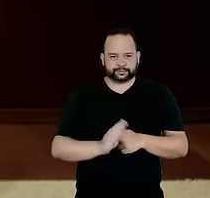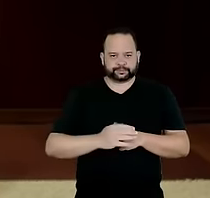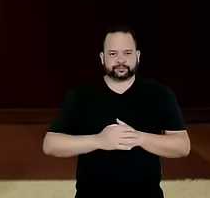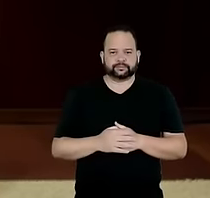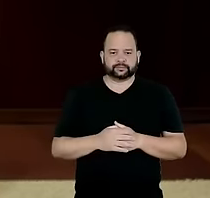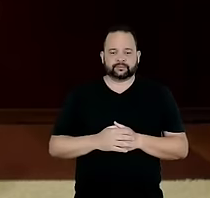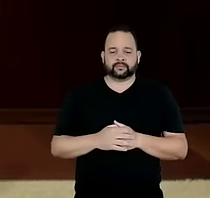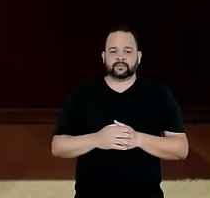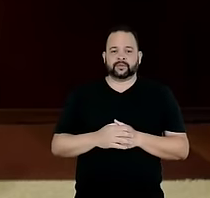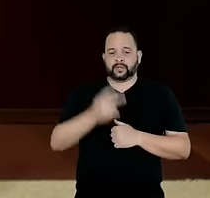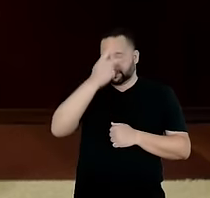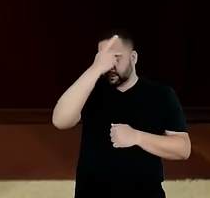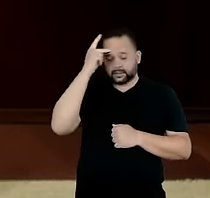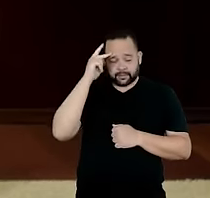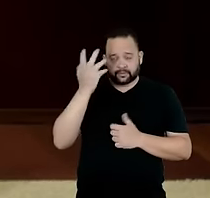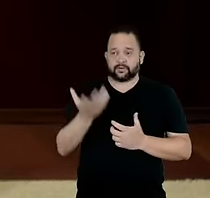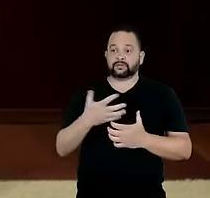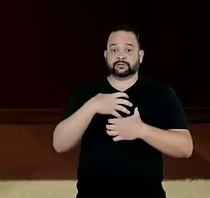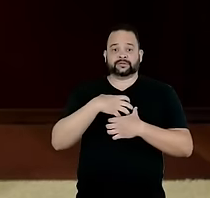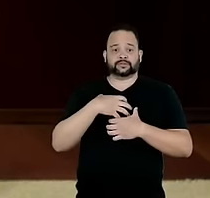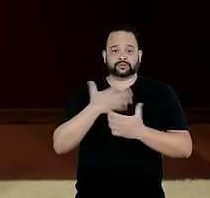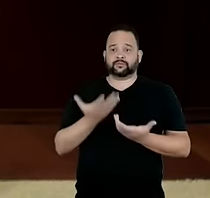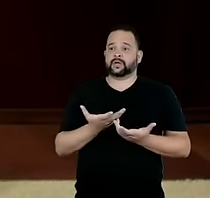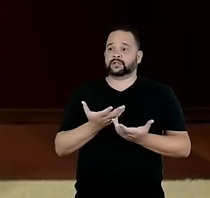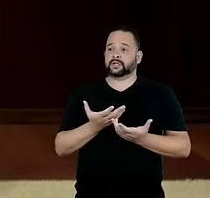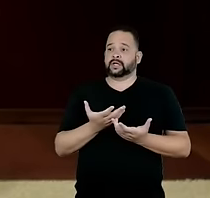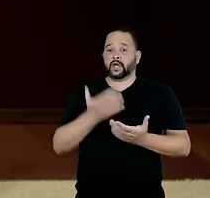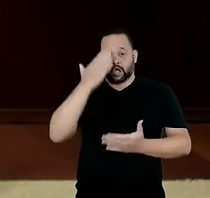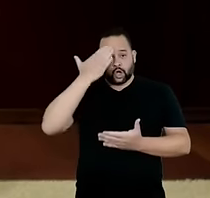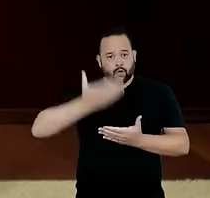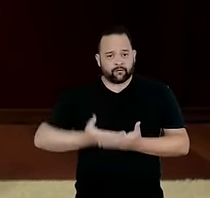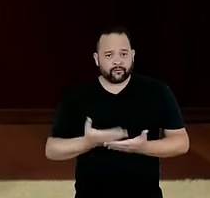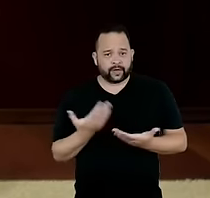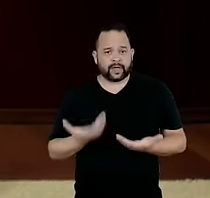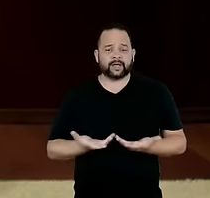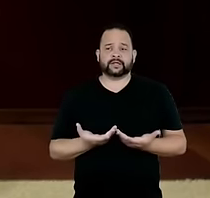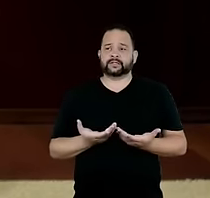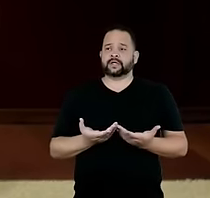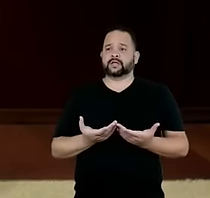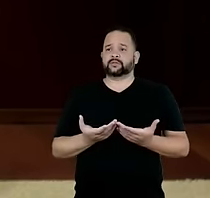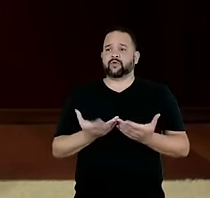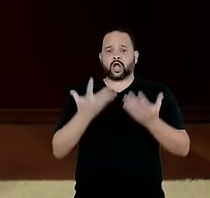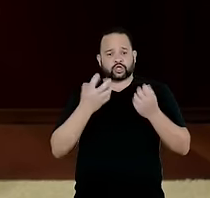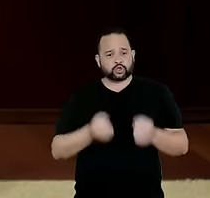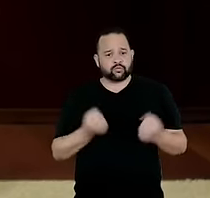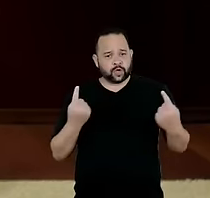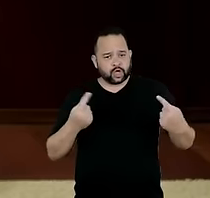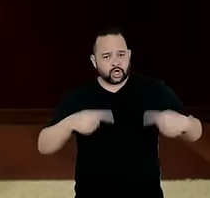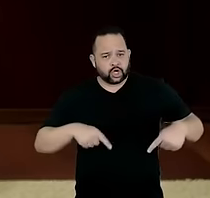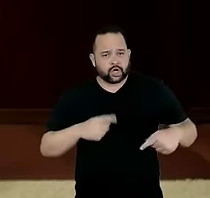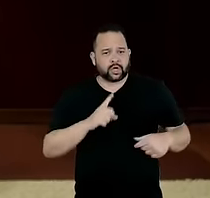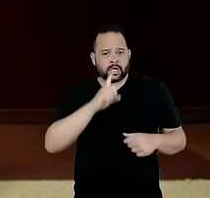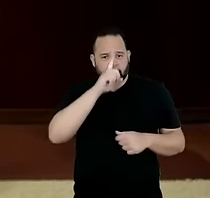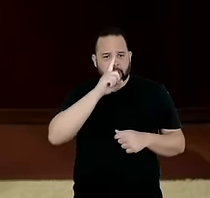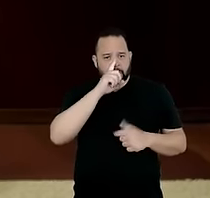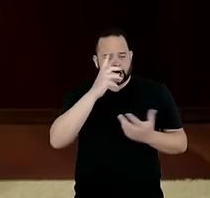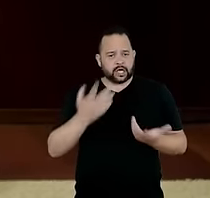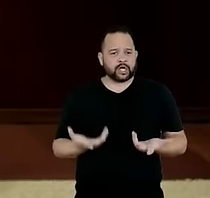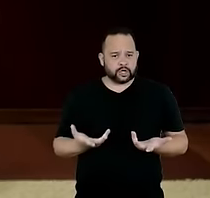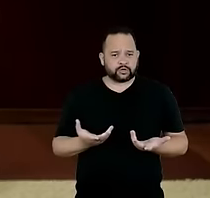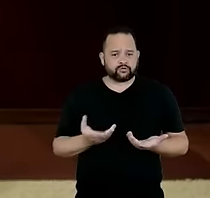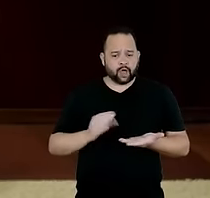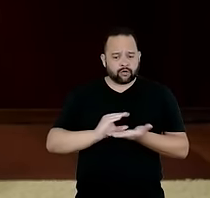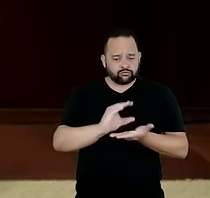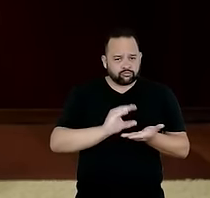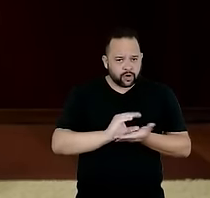pro ano que vem com relação à tomada de risco posição com o cenário de menor juros no mundo Apesar também de um menor crescimento